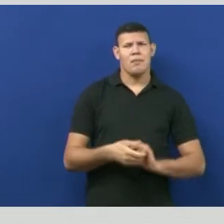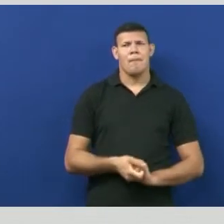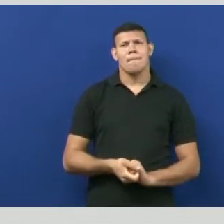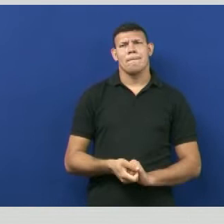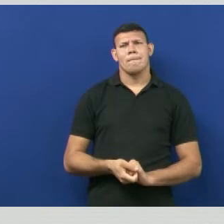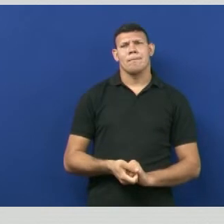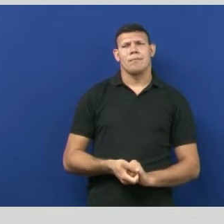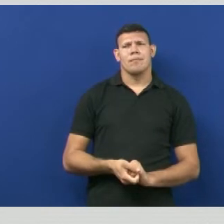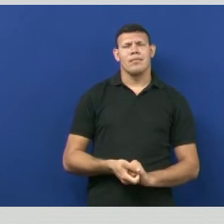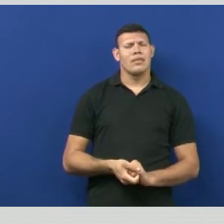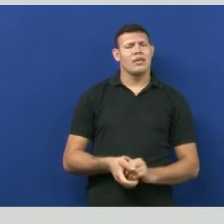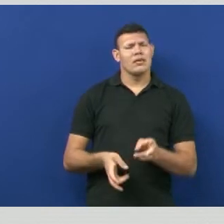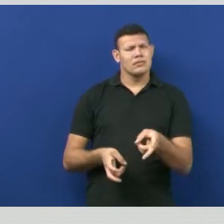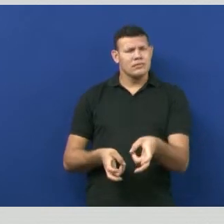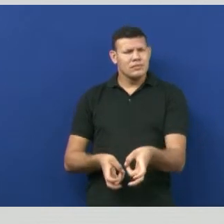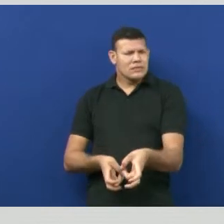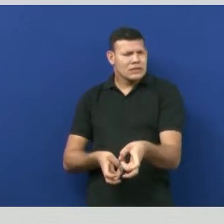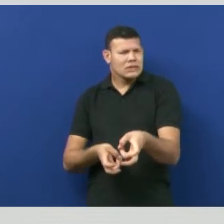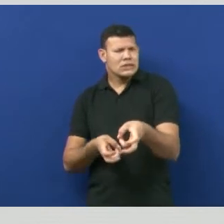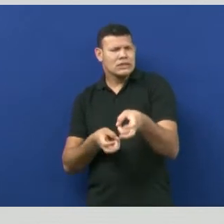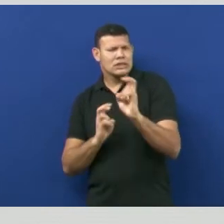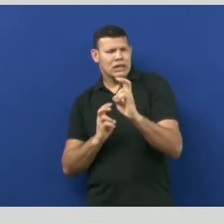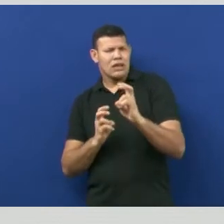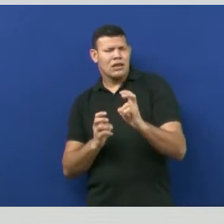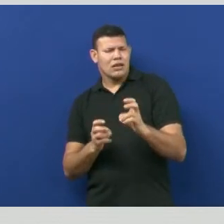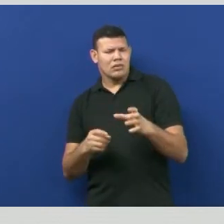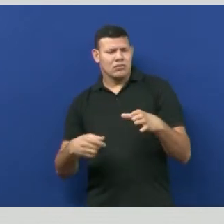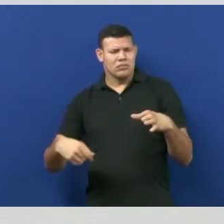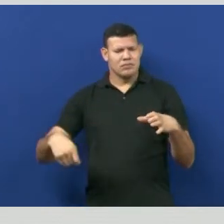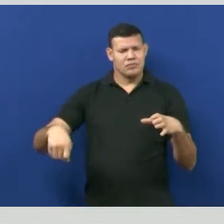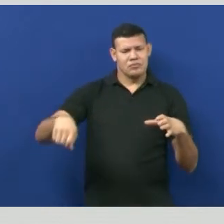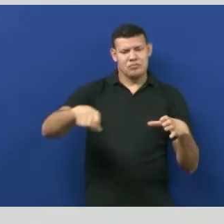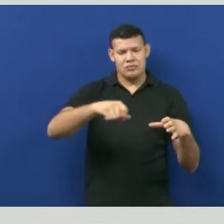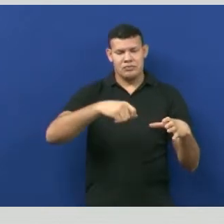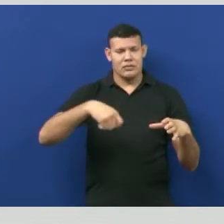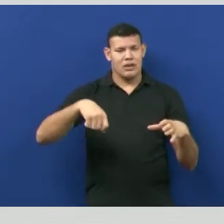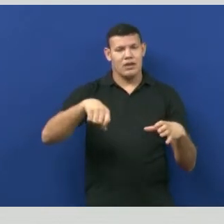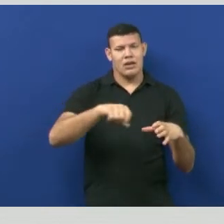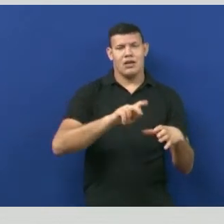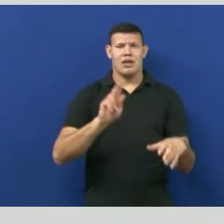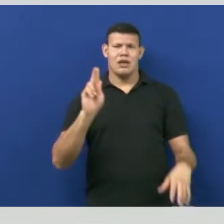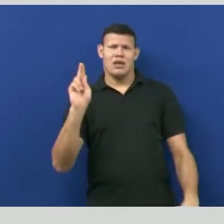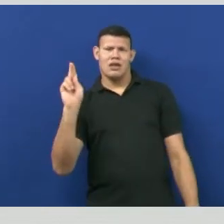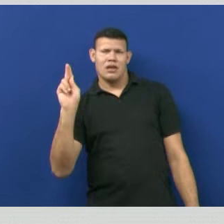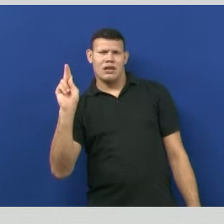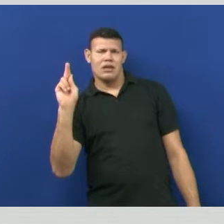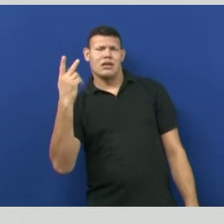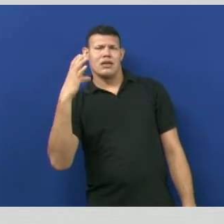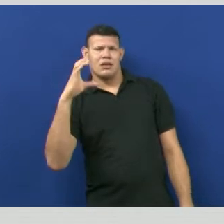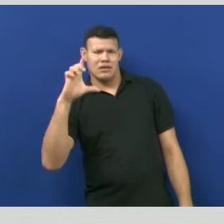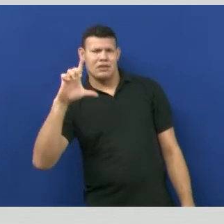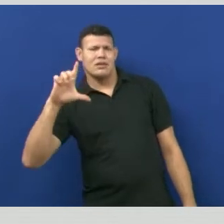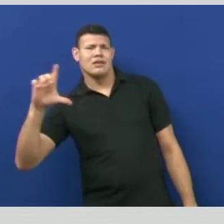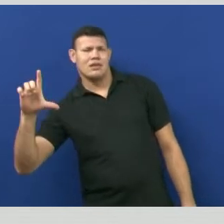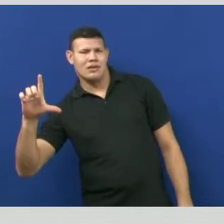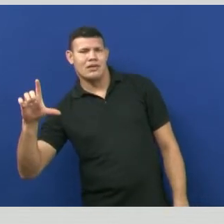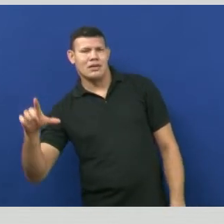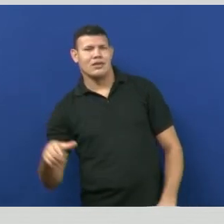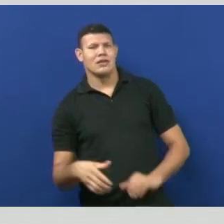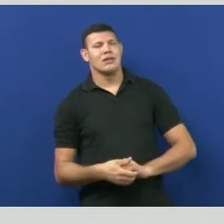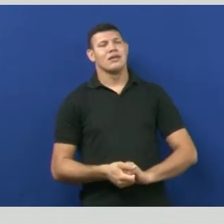Considere que certo volume de uma solução aquosa de HCl, vocês sabem quem é o HCl? É o